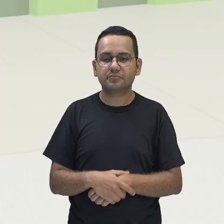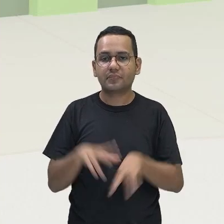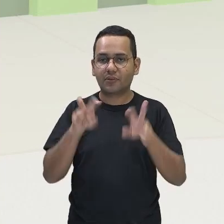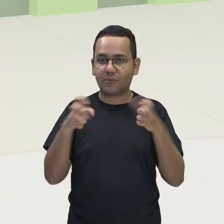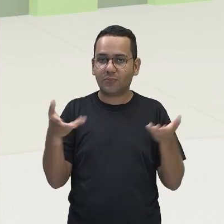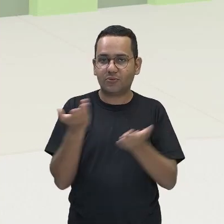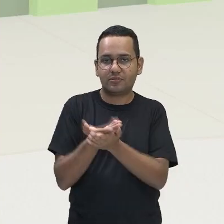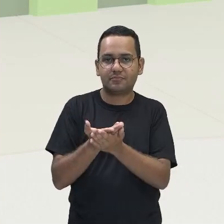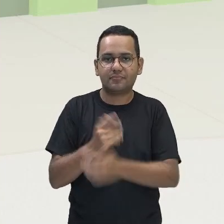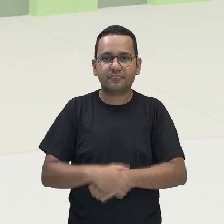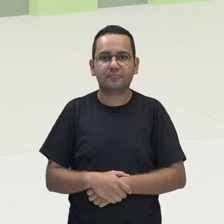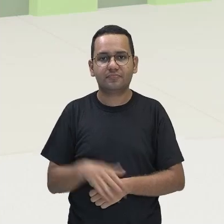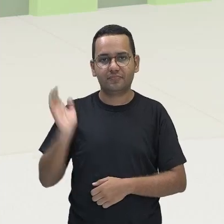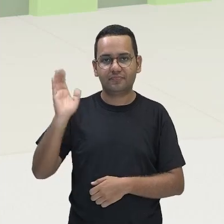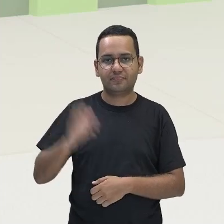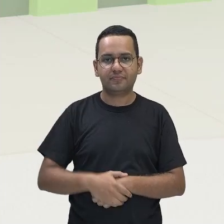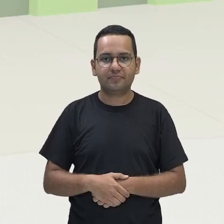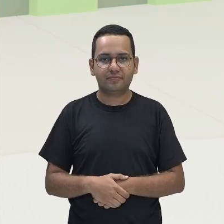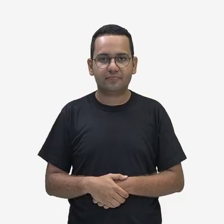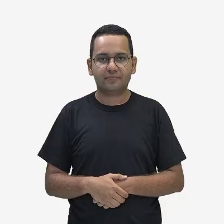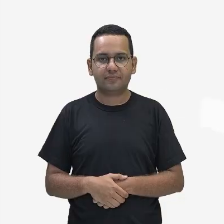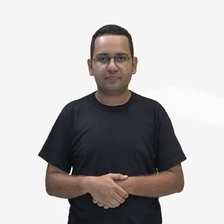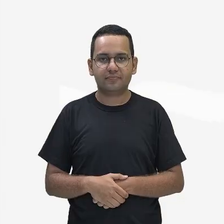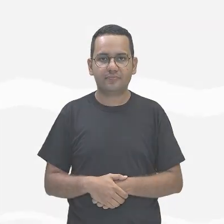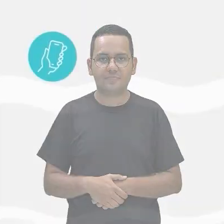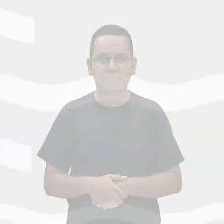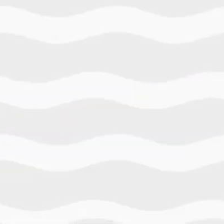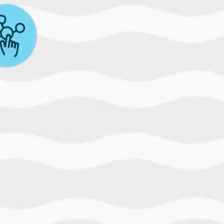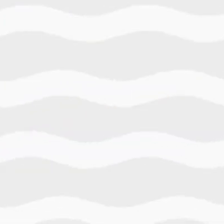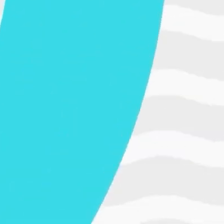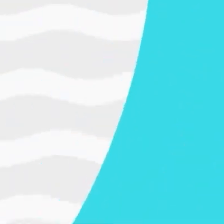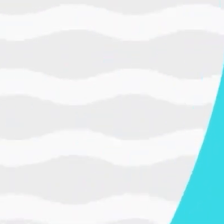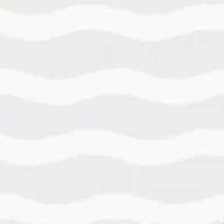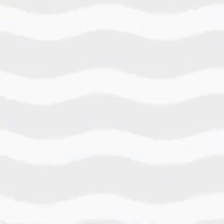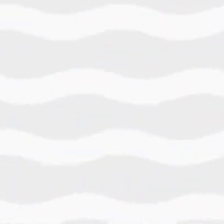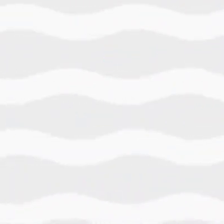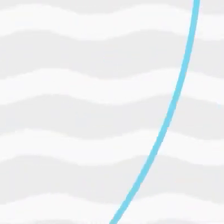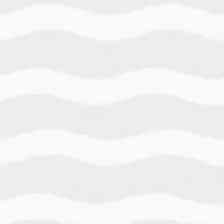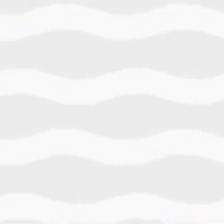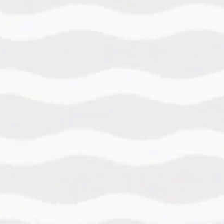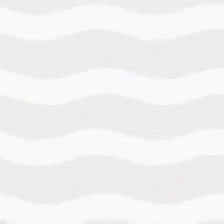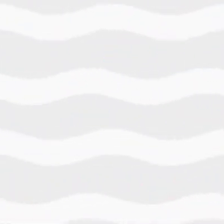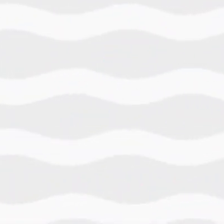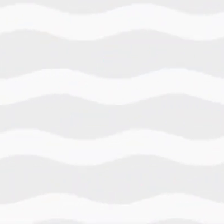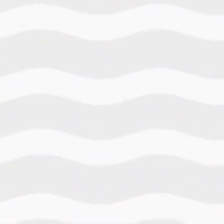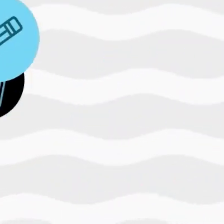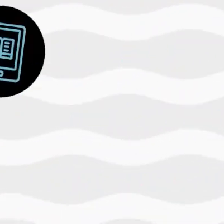nossa aula. Tchau!